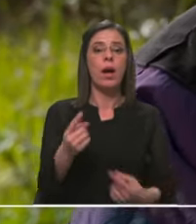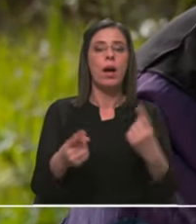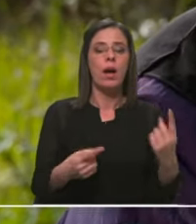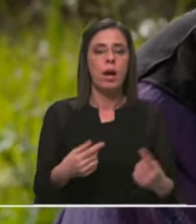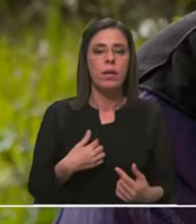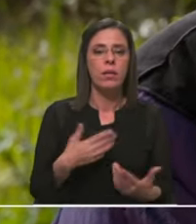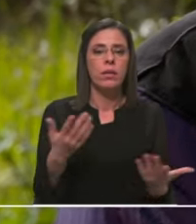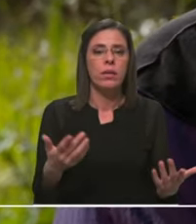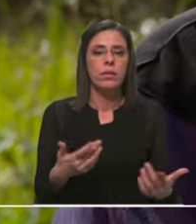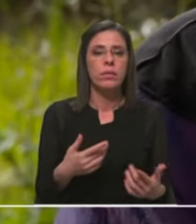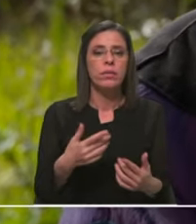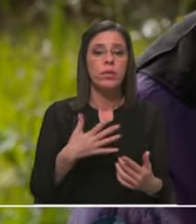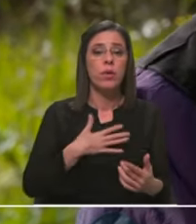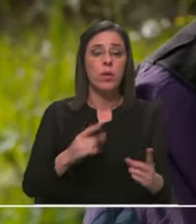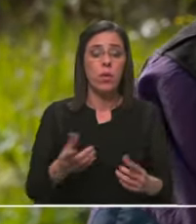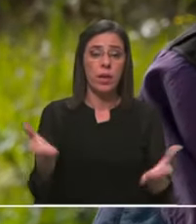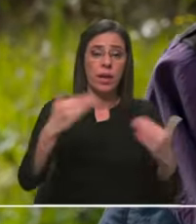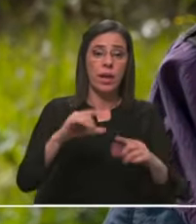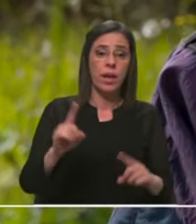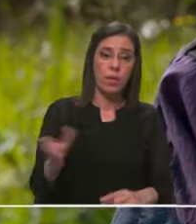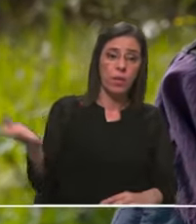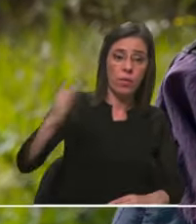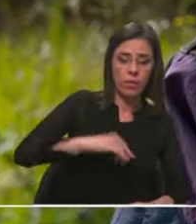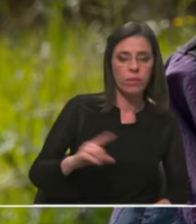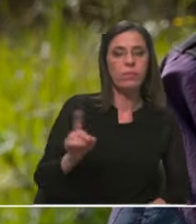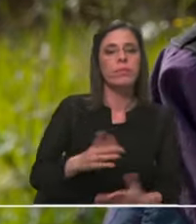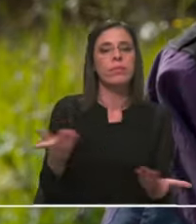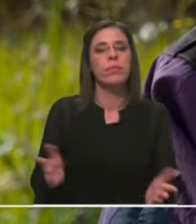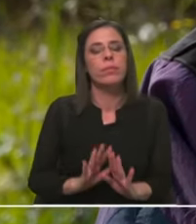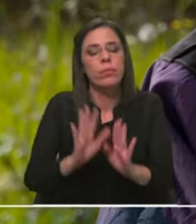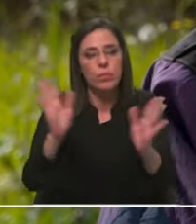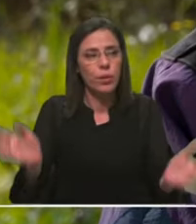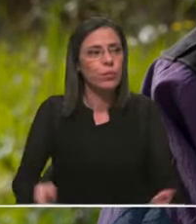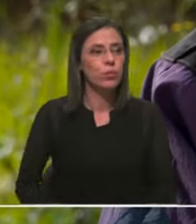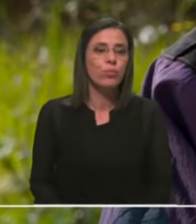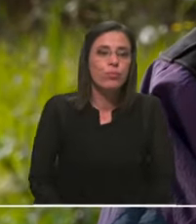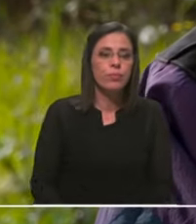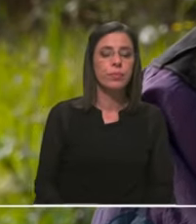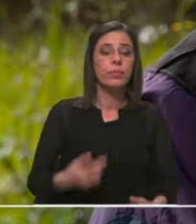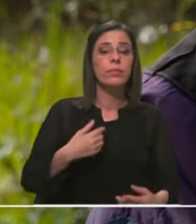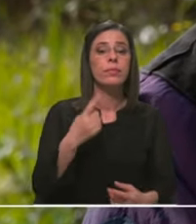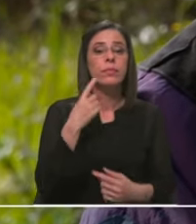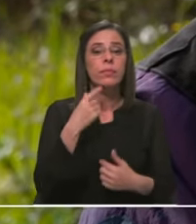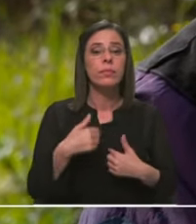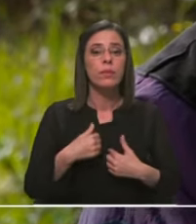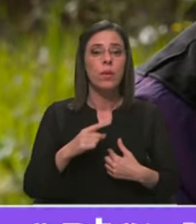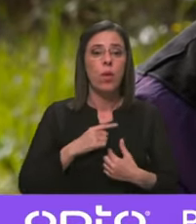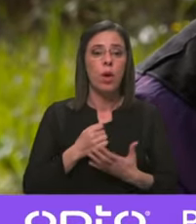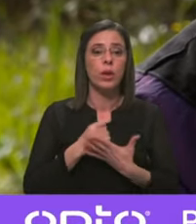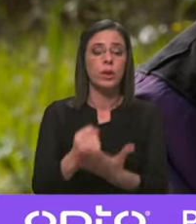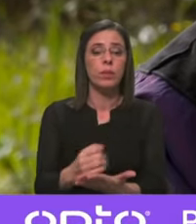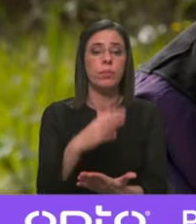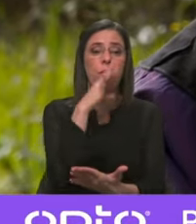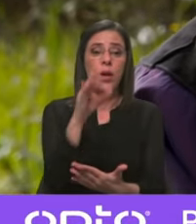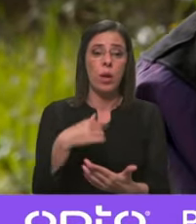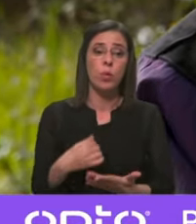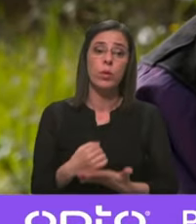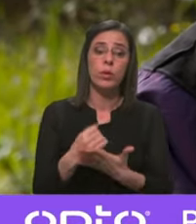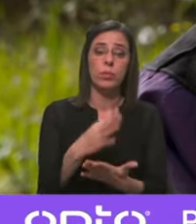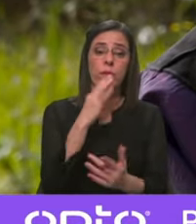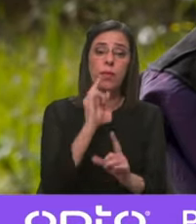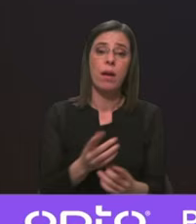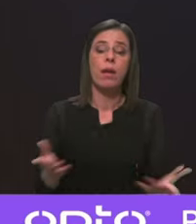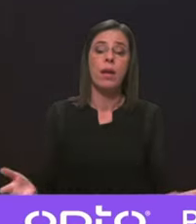chamo vocês não querem vir não pronos ol arranjar-me a mim como suporte da família e